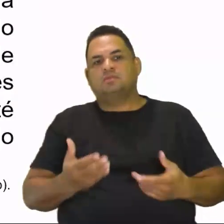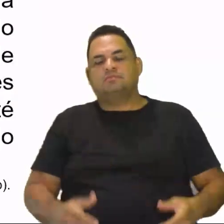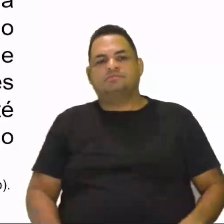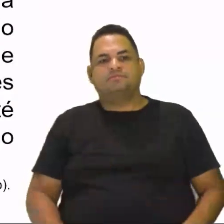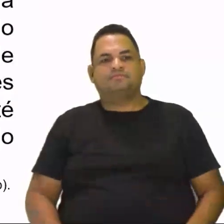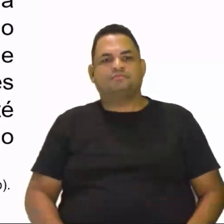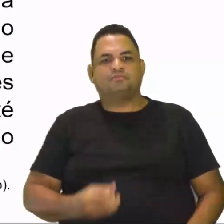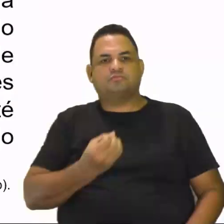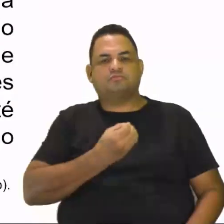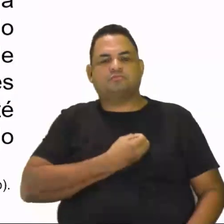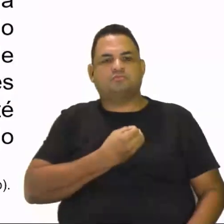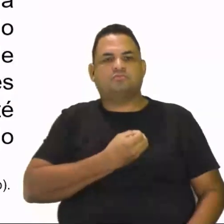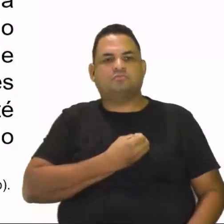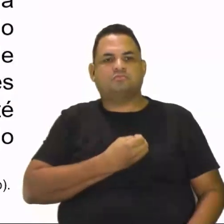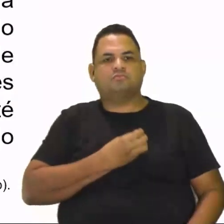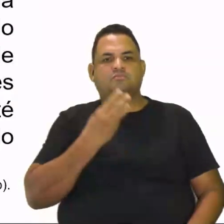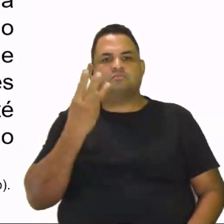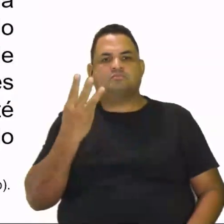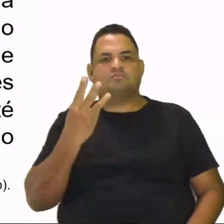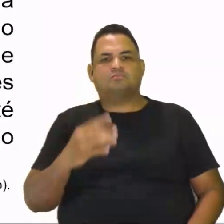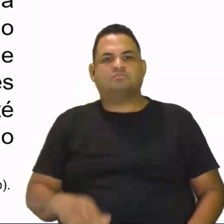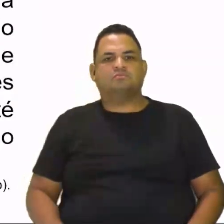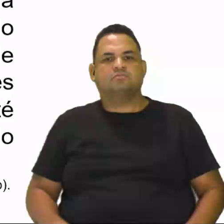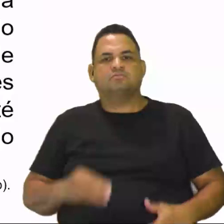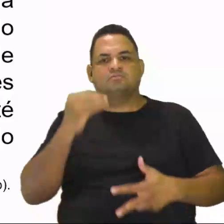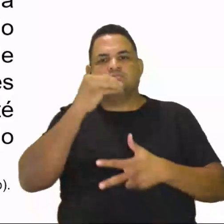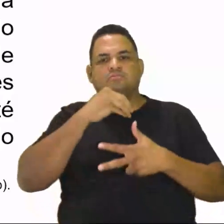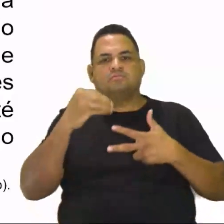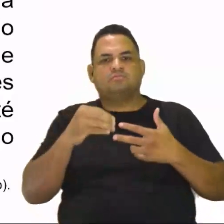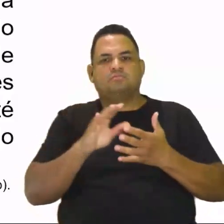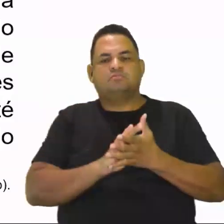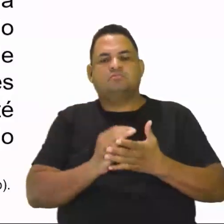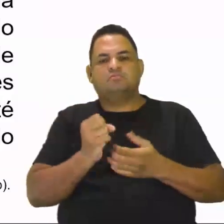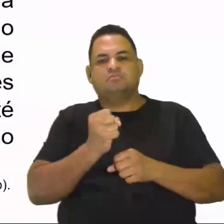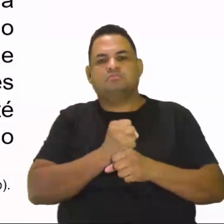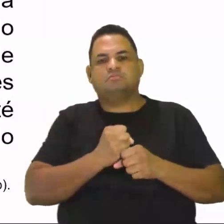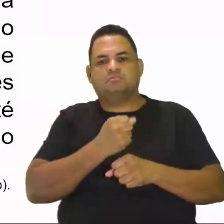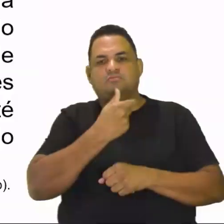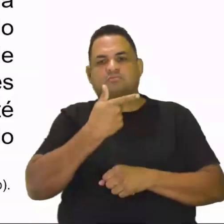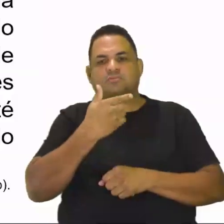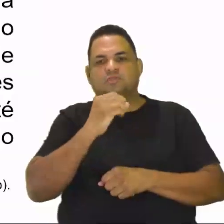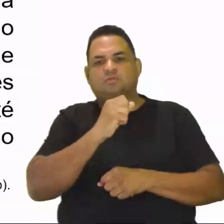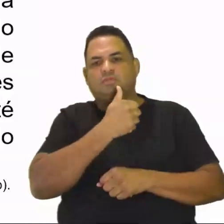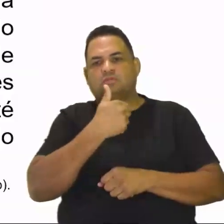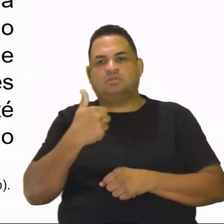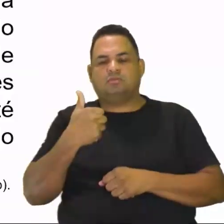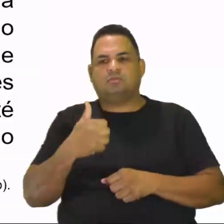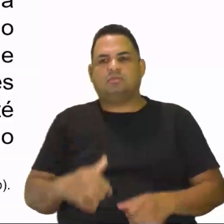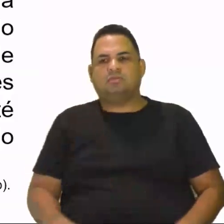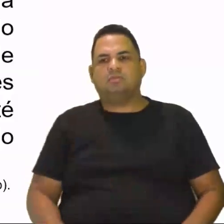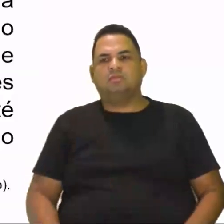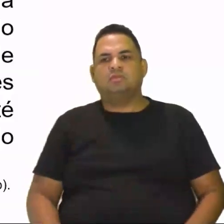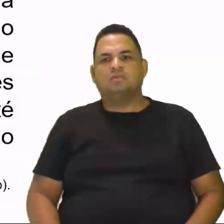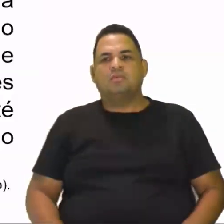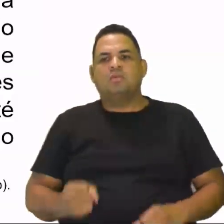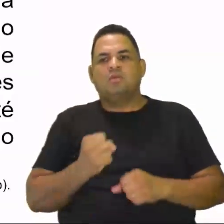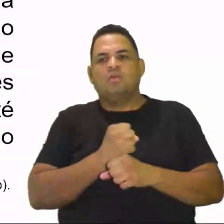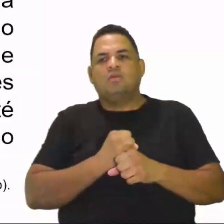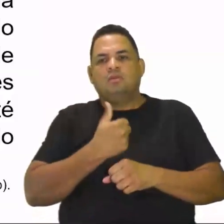Questão de número 3, outra questão do Enem, só que agora lá de 2011.